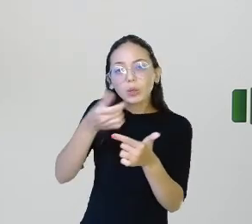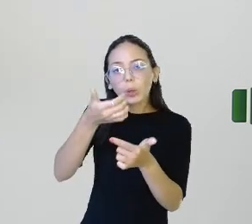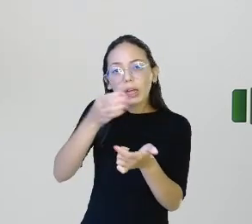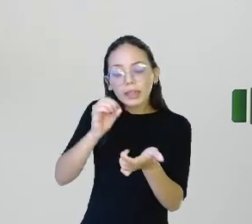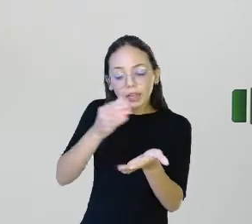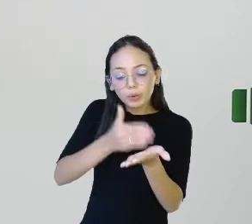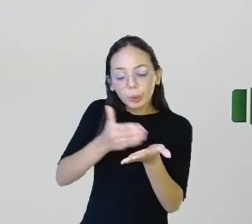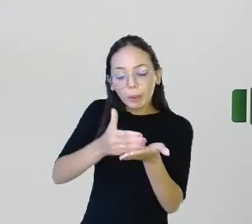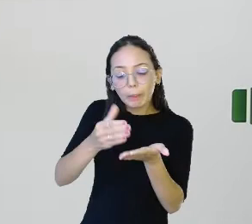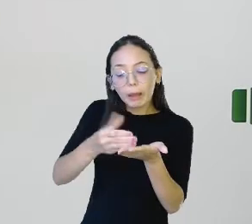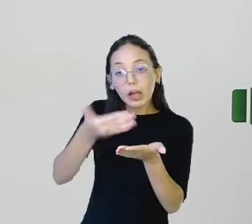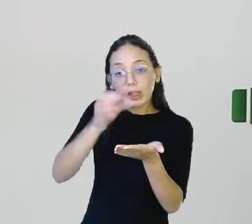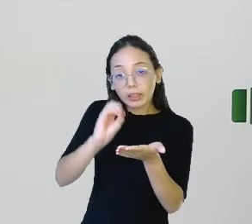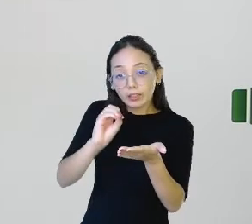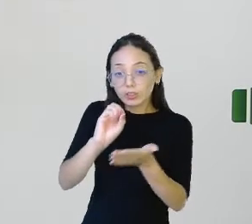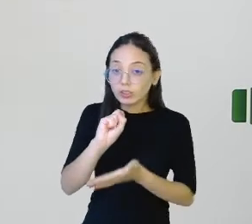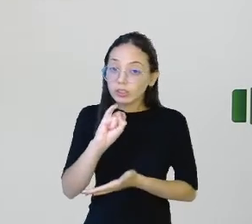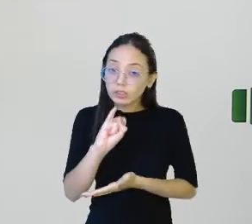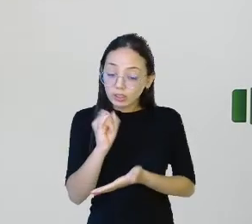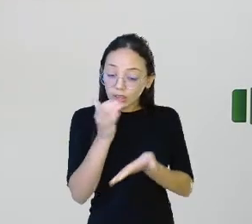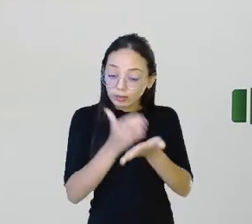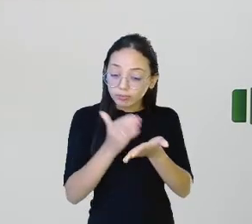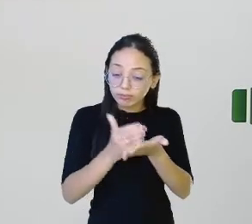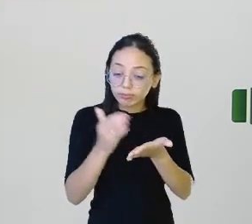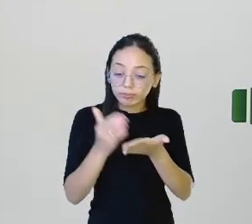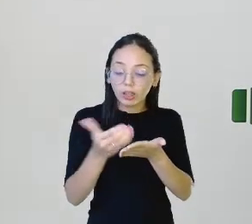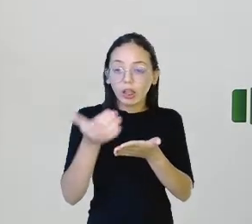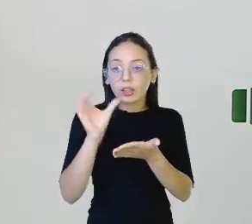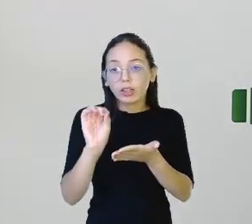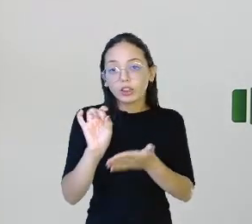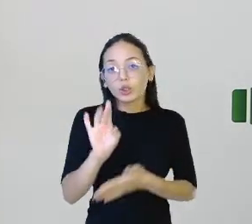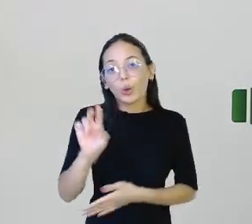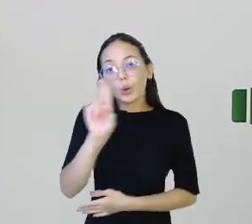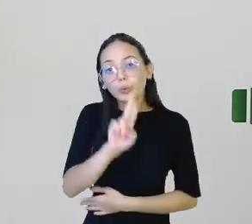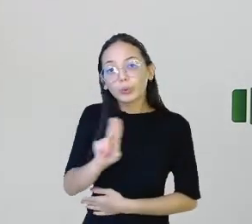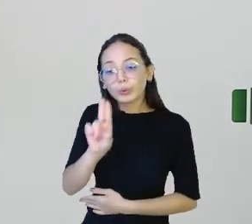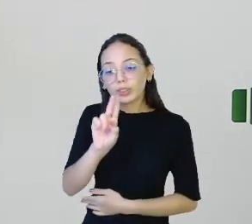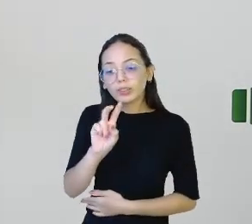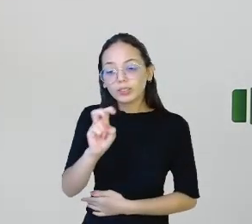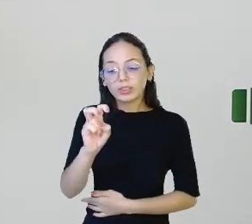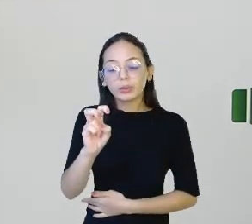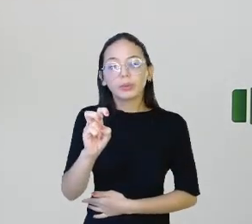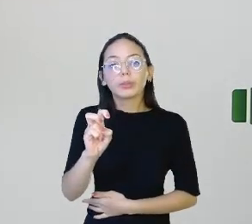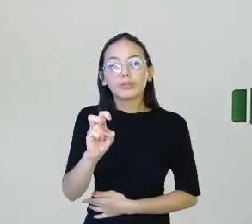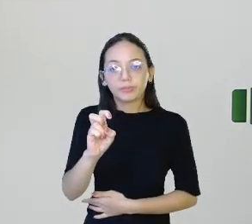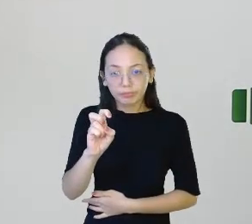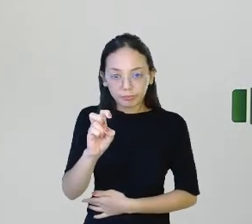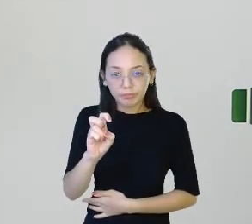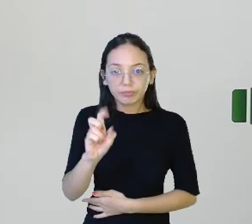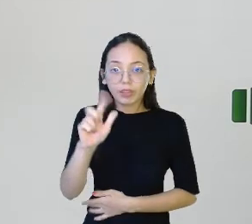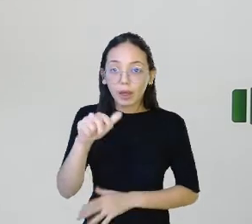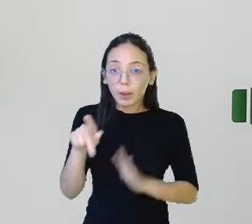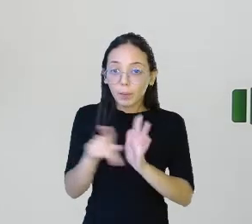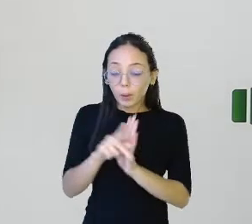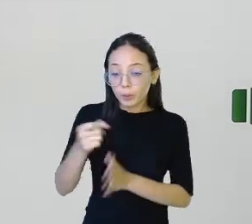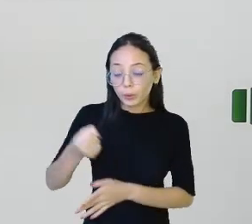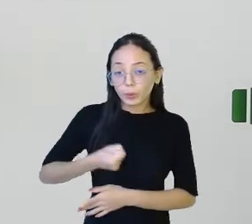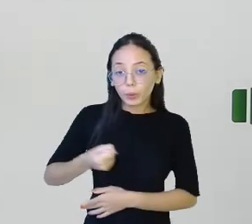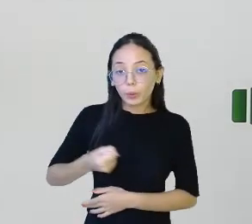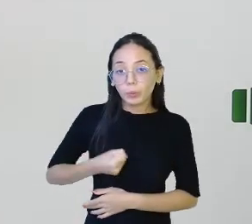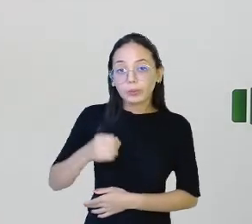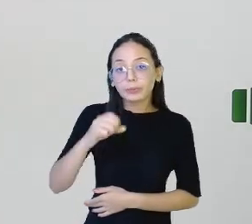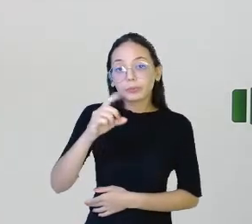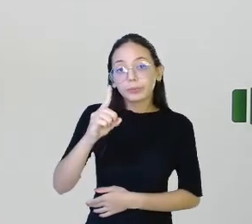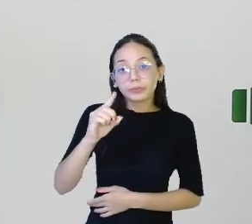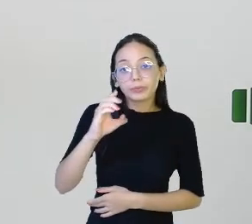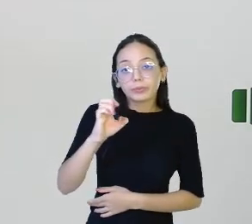partes, certo? Se eu dividir em 10 partes, aqui eu só utilizo 5, que é o meu número decimal. E para